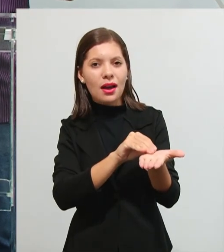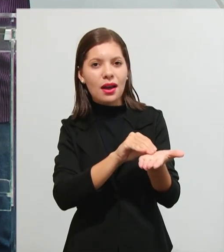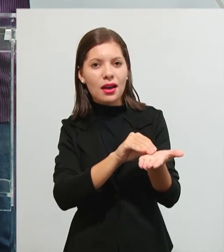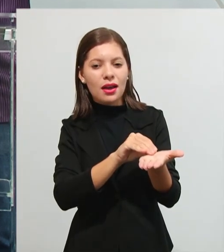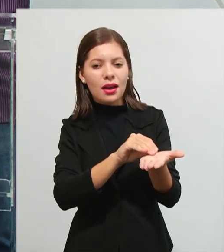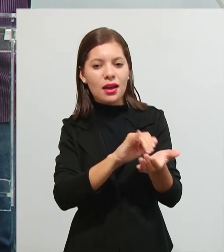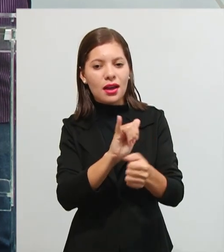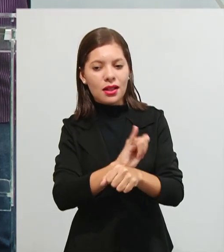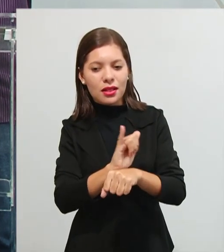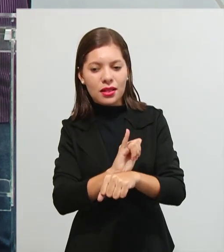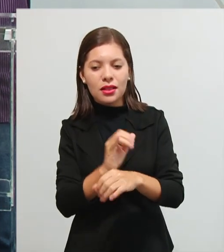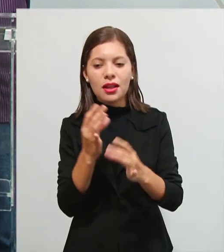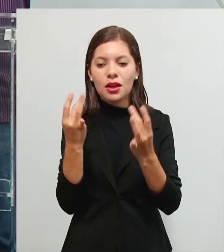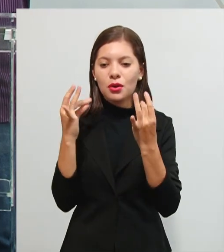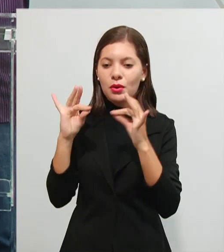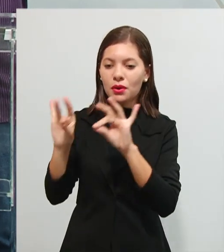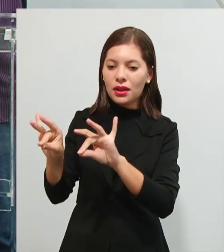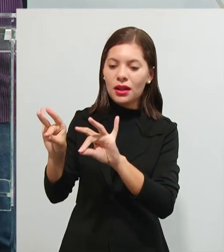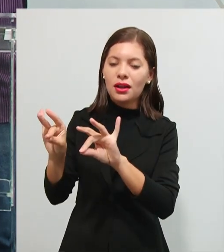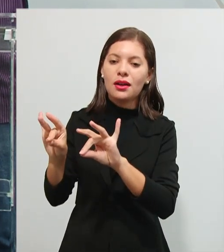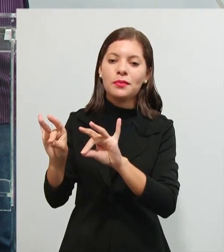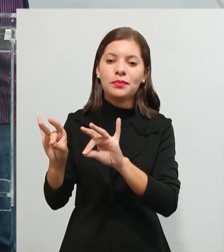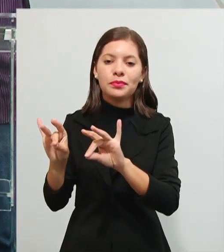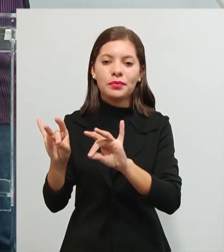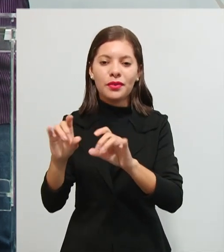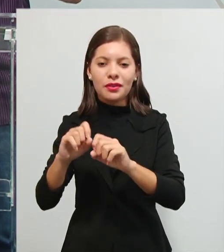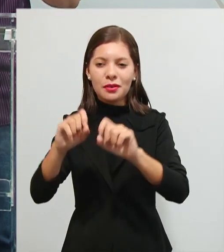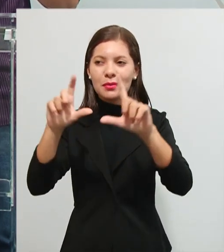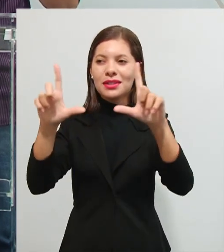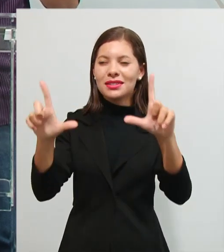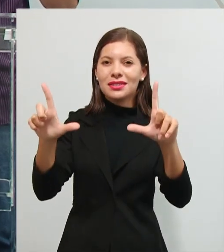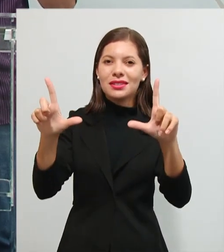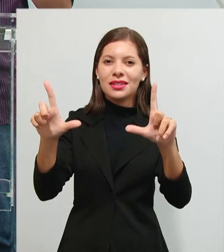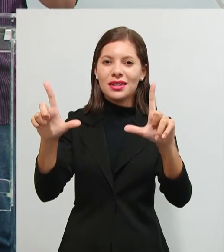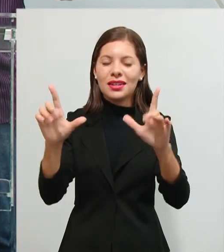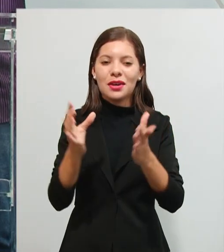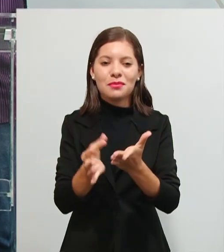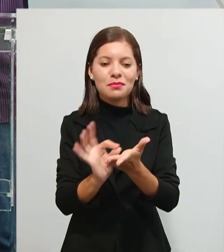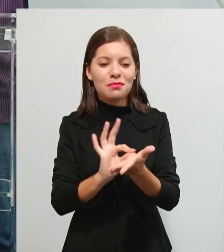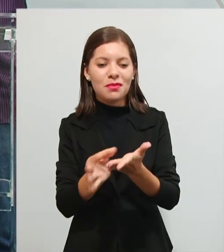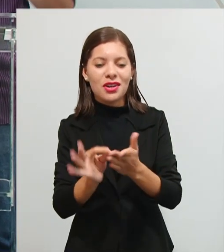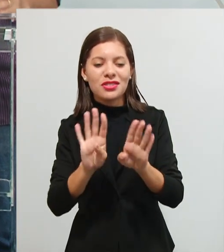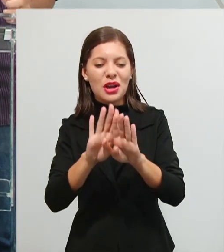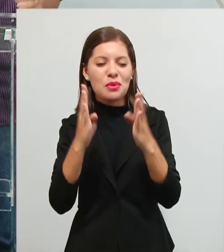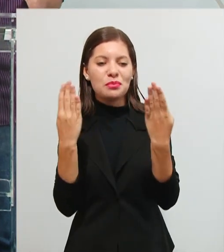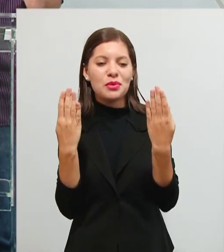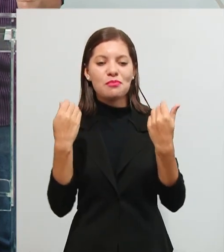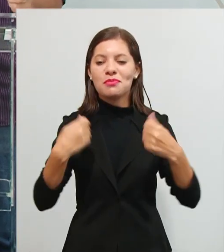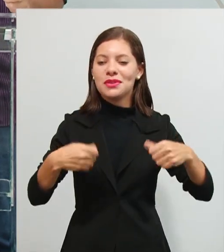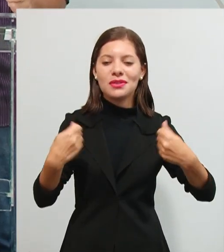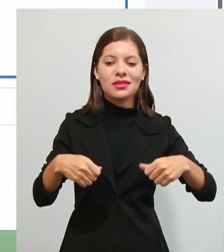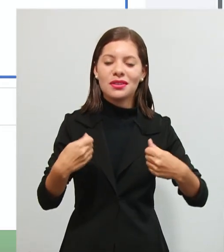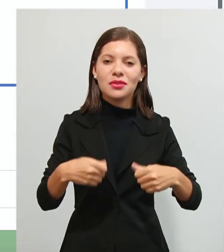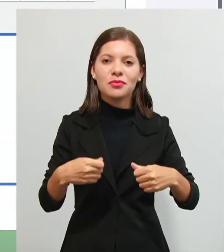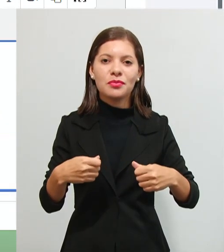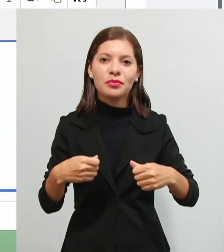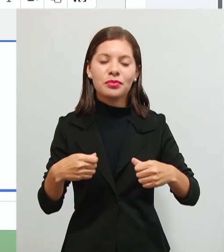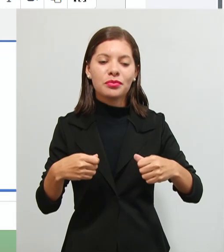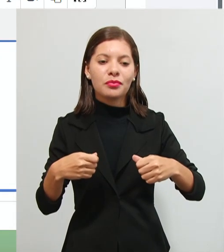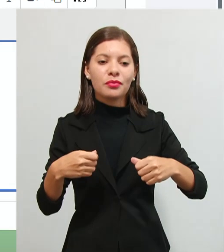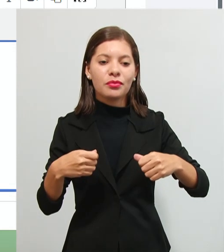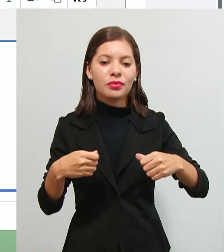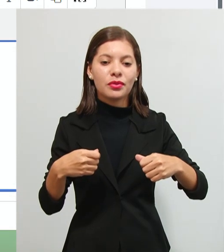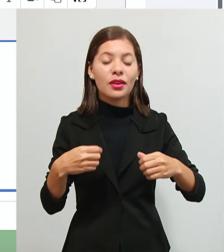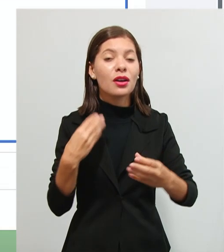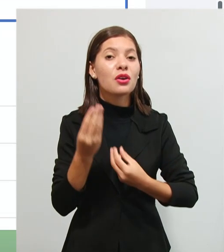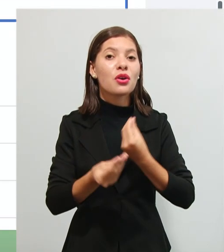vídeo, e aí o vídeo vai aparecer já na página, sem ter que ele abrir a página específica. Já vai aparecer na página inicial. Como que a gente